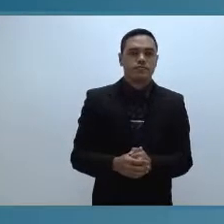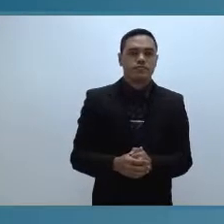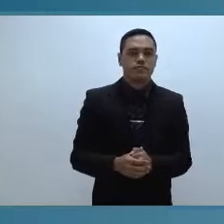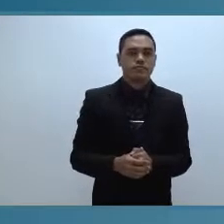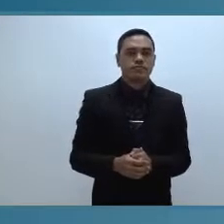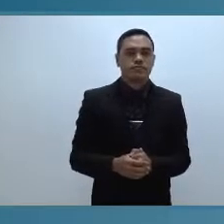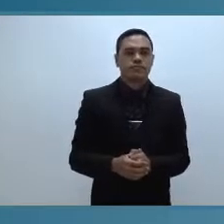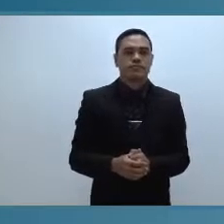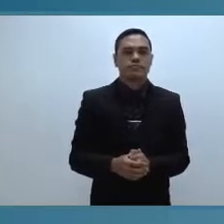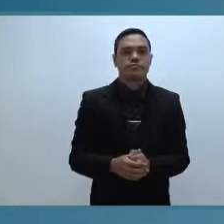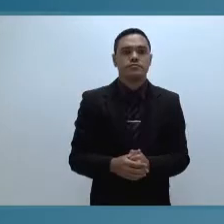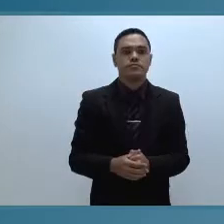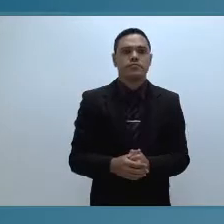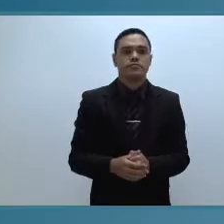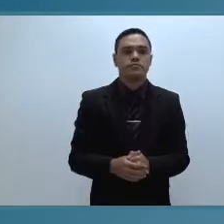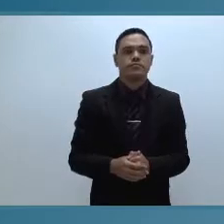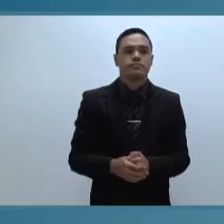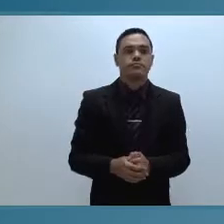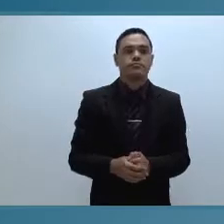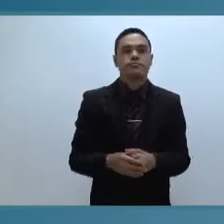Então,